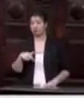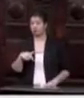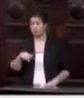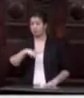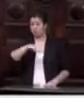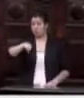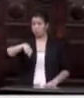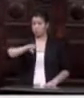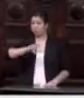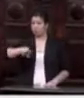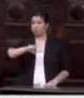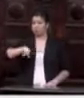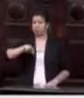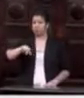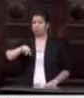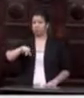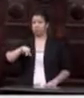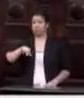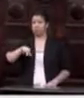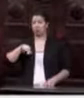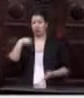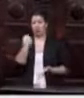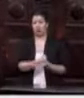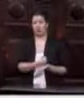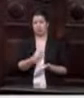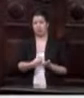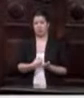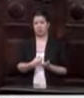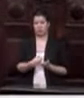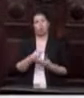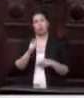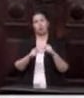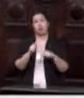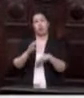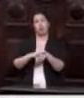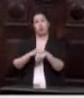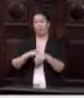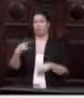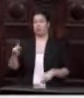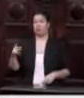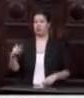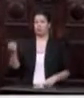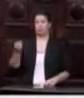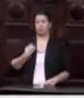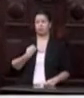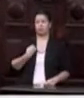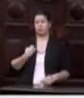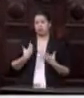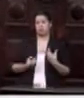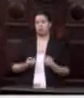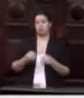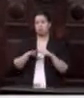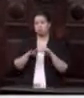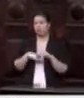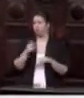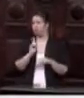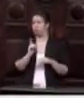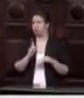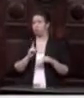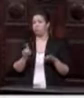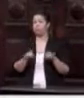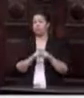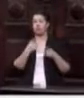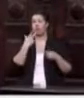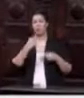somos simplesmente carimbadores do que é dito pelo Tribunal de Contas, porque a gente, inclusive, deve trabalhar com